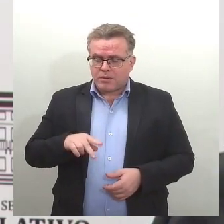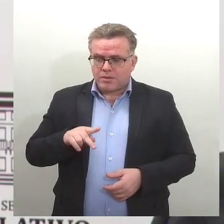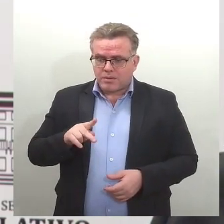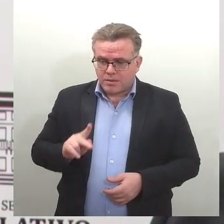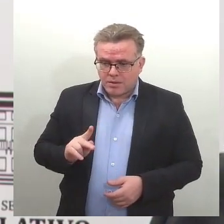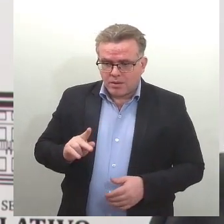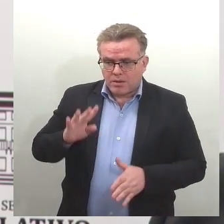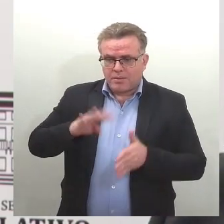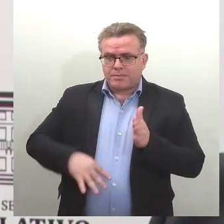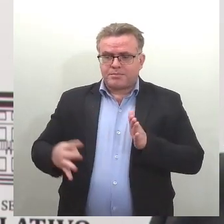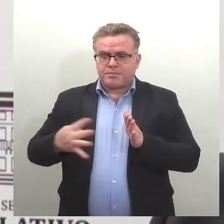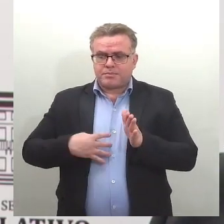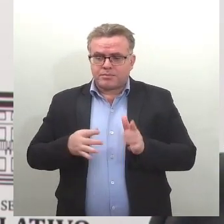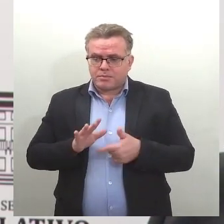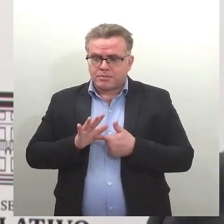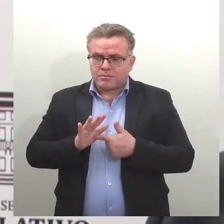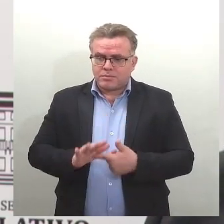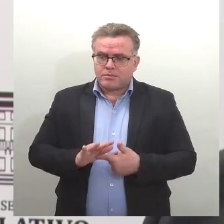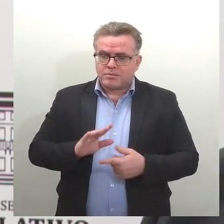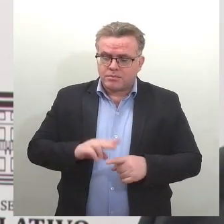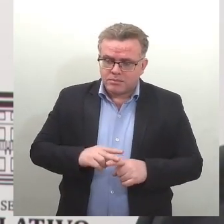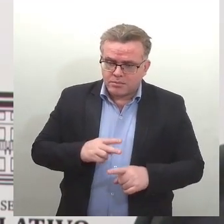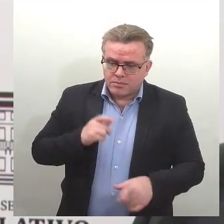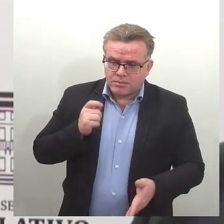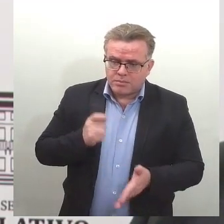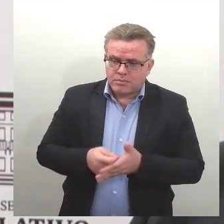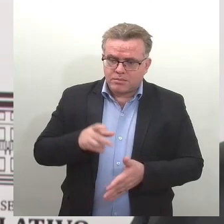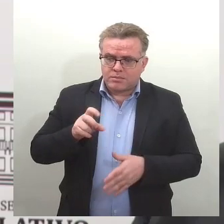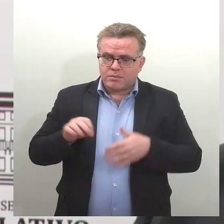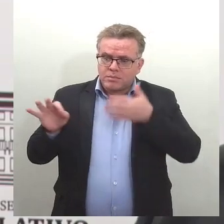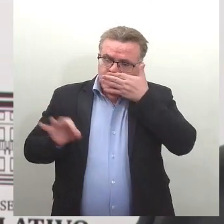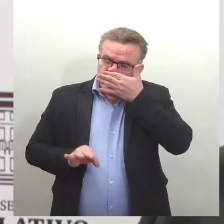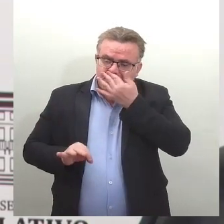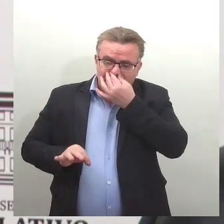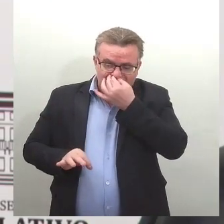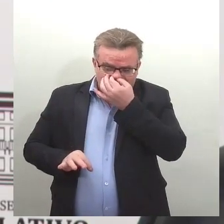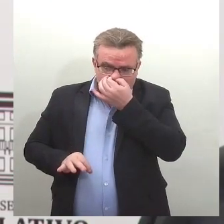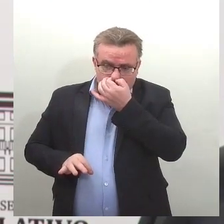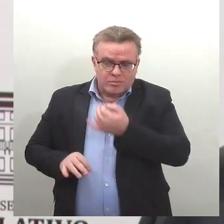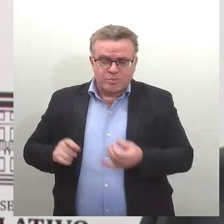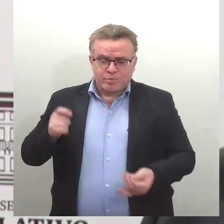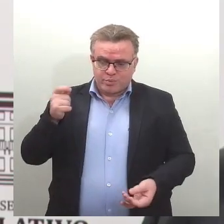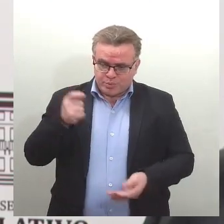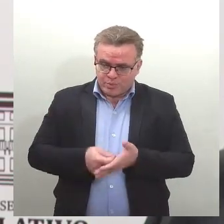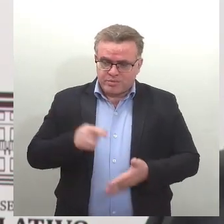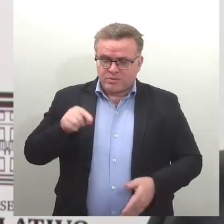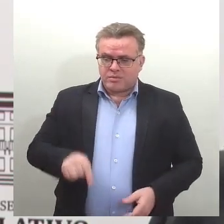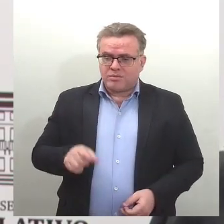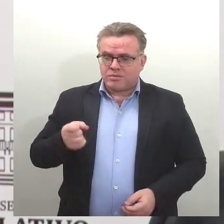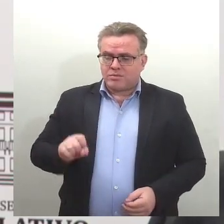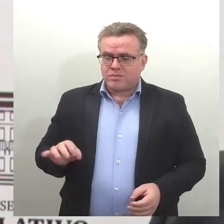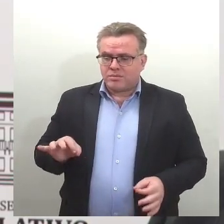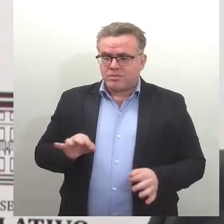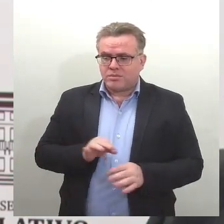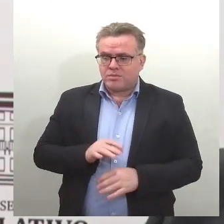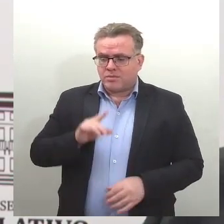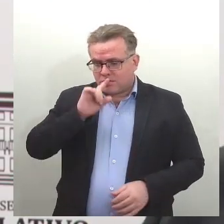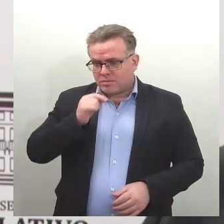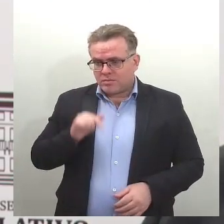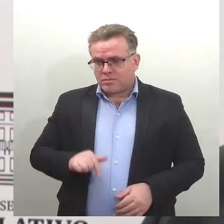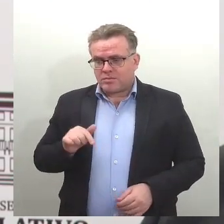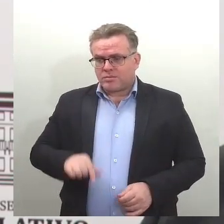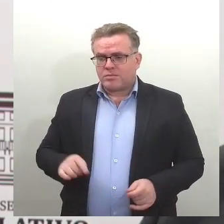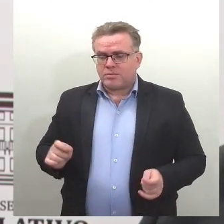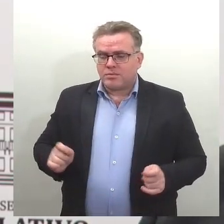aumento de 50% da tarifa aqui do transporte municipal de Aracaju, que já é uma das